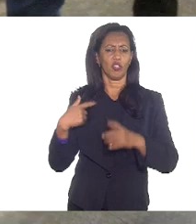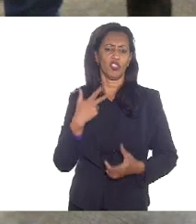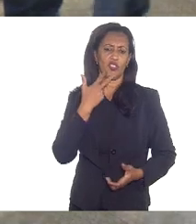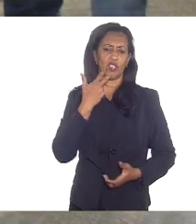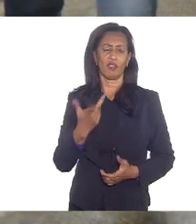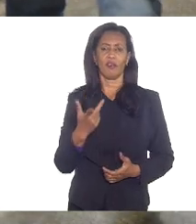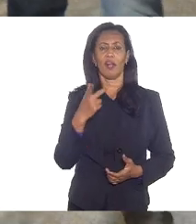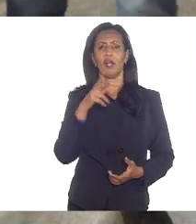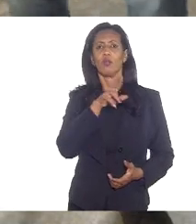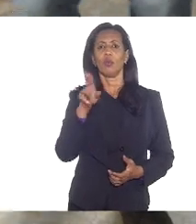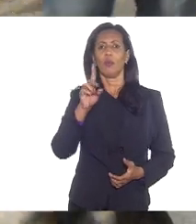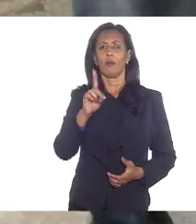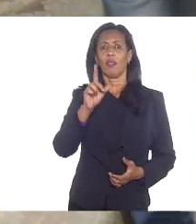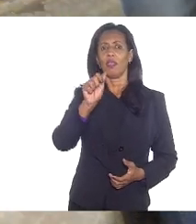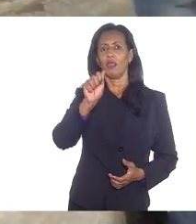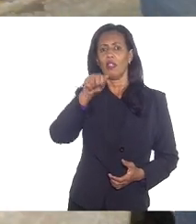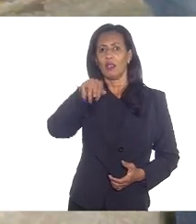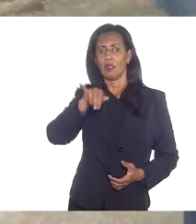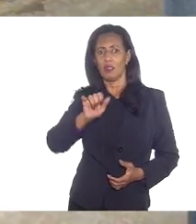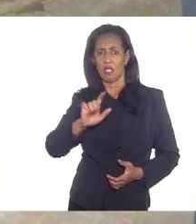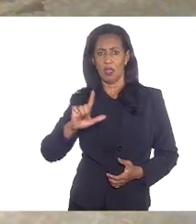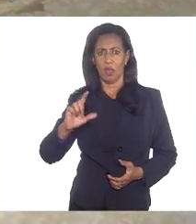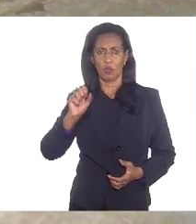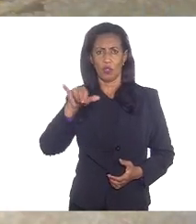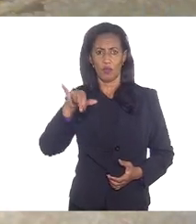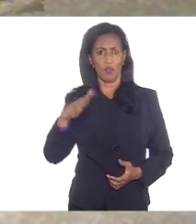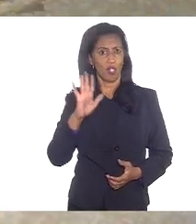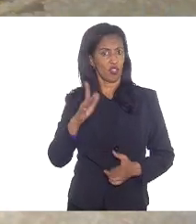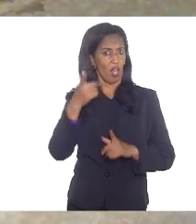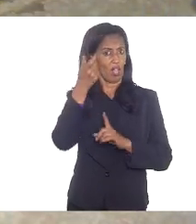deputado Daniel Silveira, lembrar que está há mais de